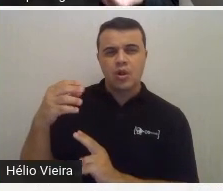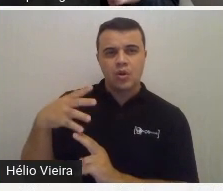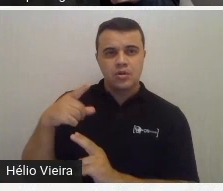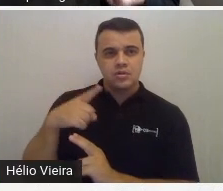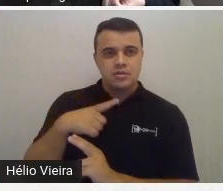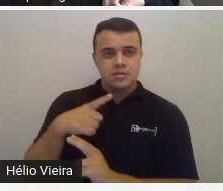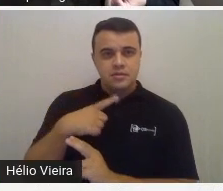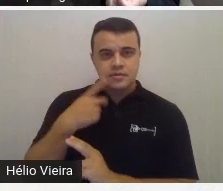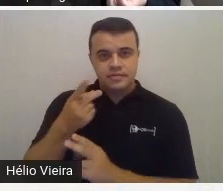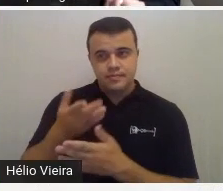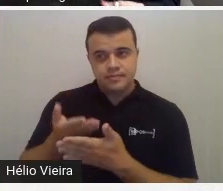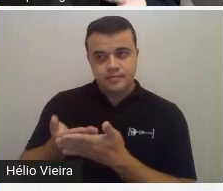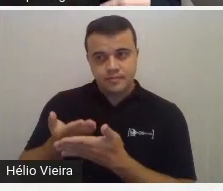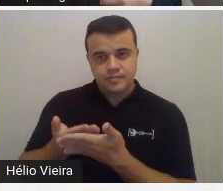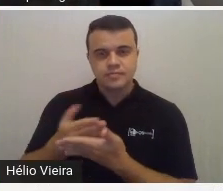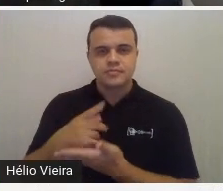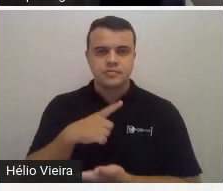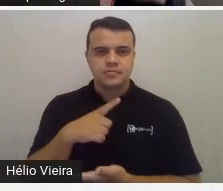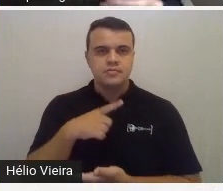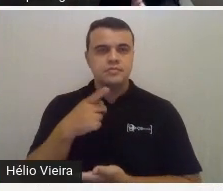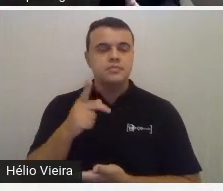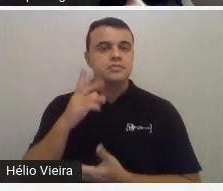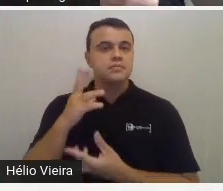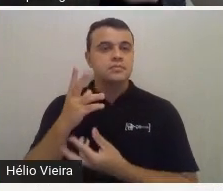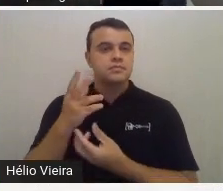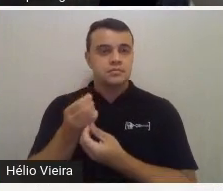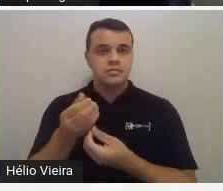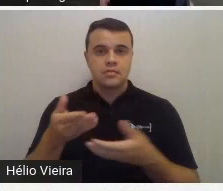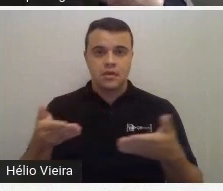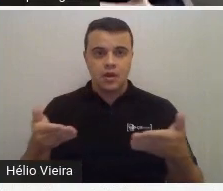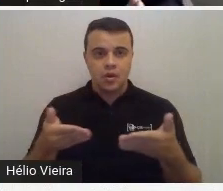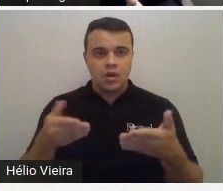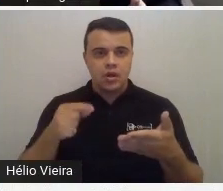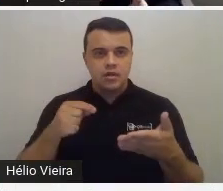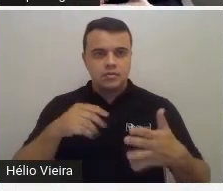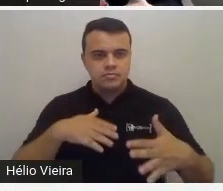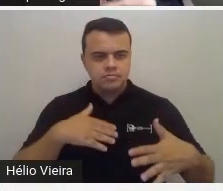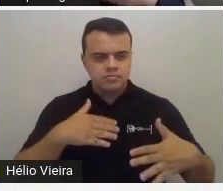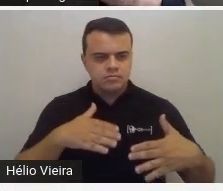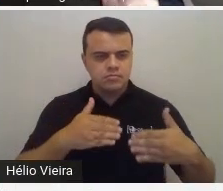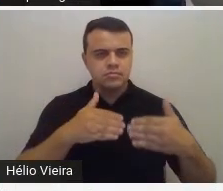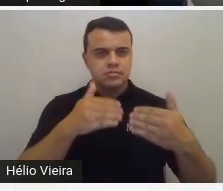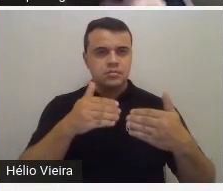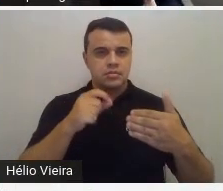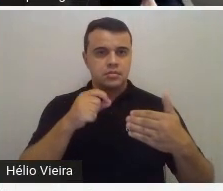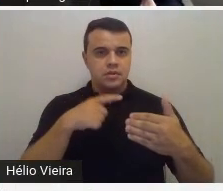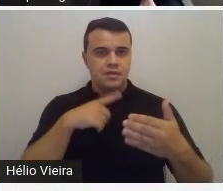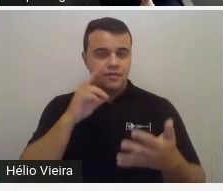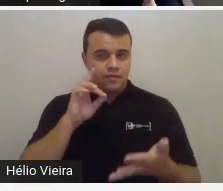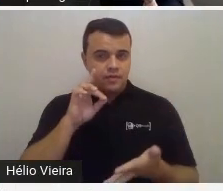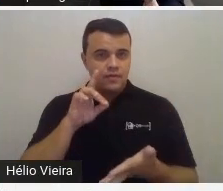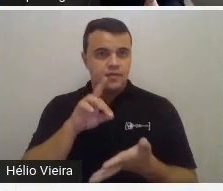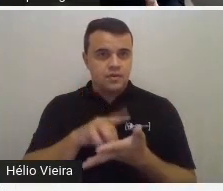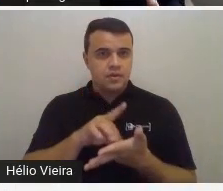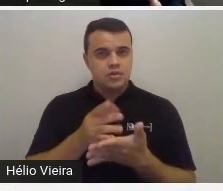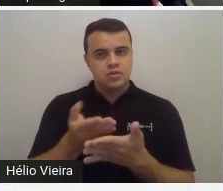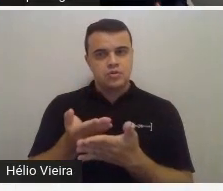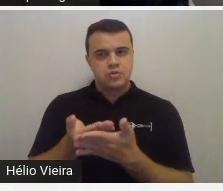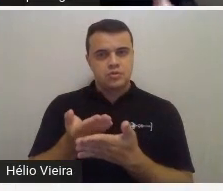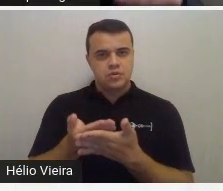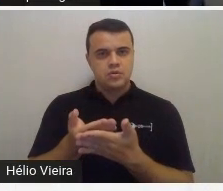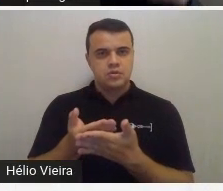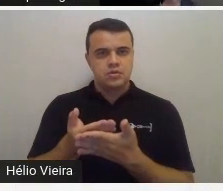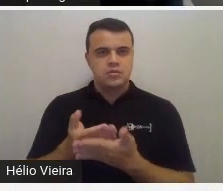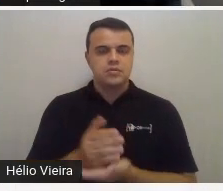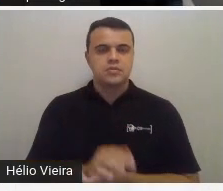um grande cientista. Esses artistas agora que vão avançando rumo à vanguarda são verdadeiros estudiosos cientistas,